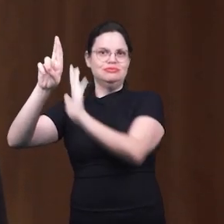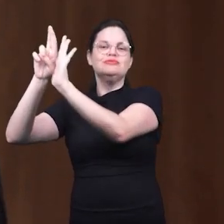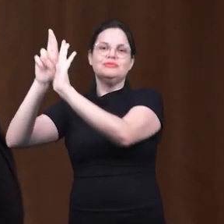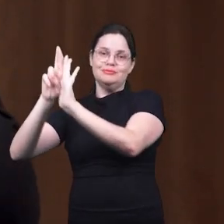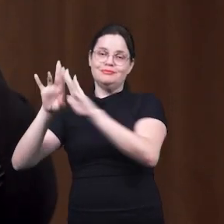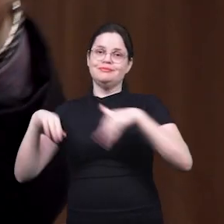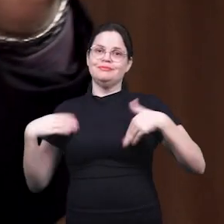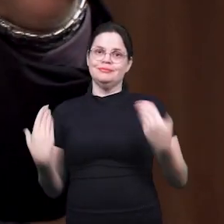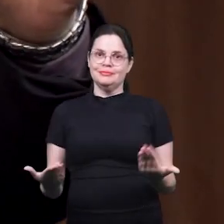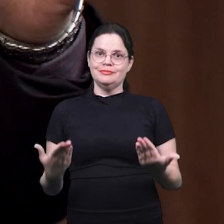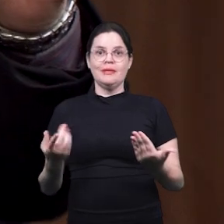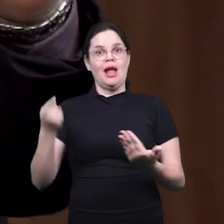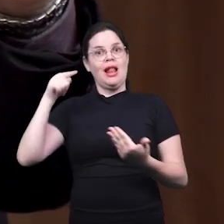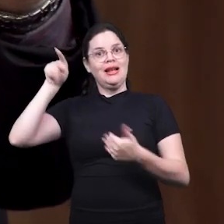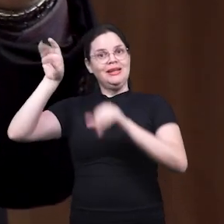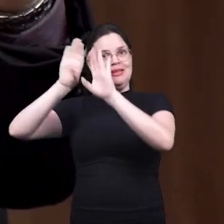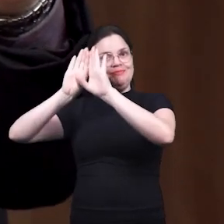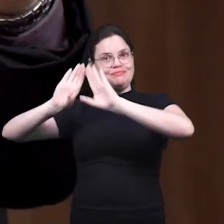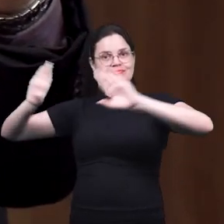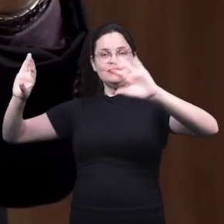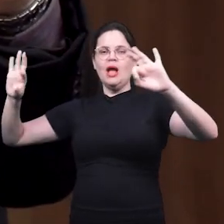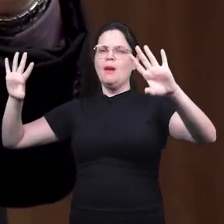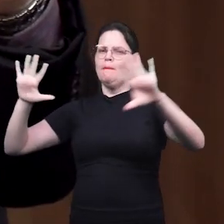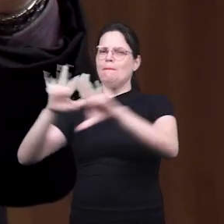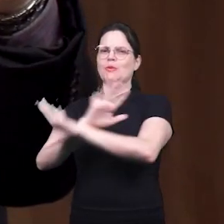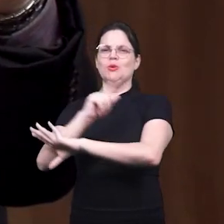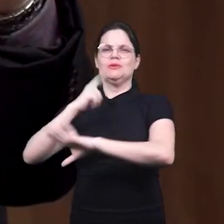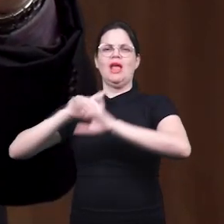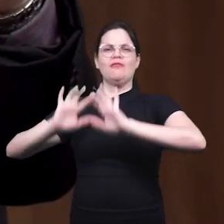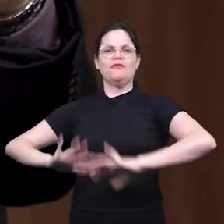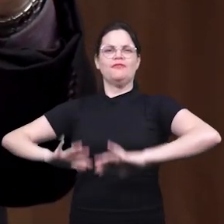período, a igreja já está na ceia das bodas